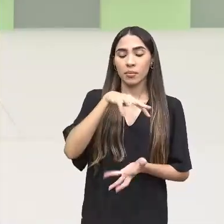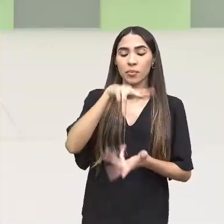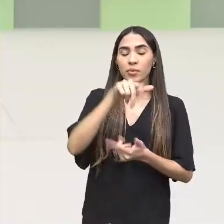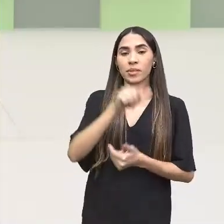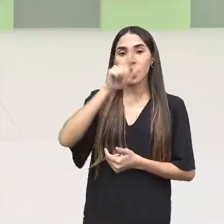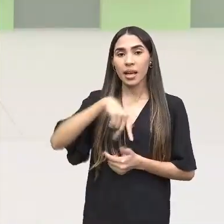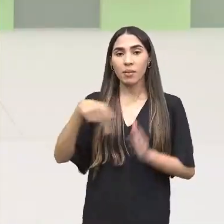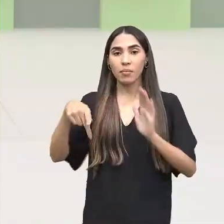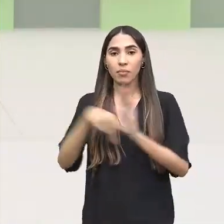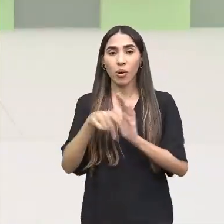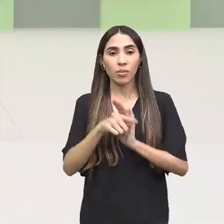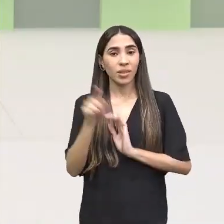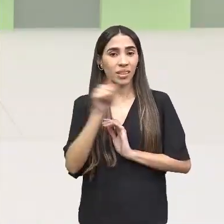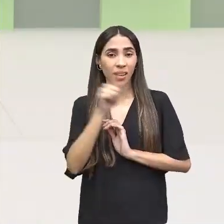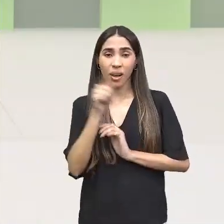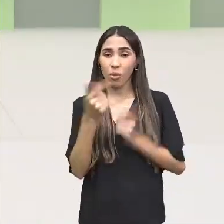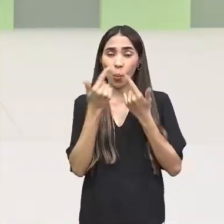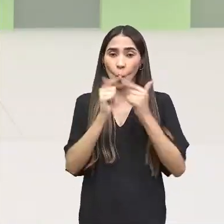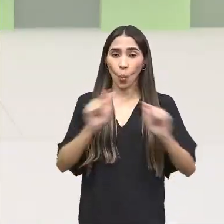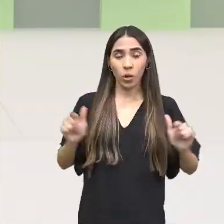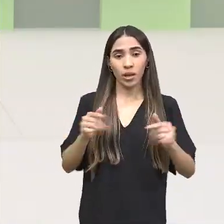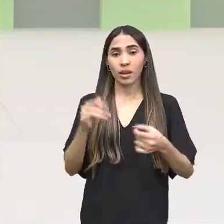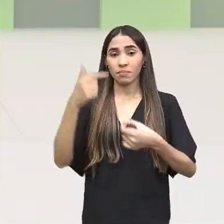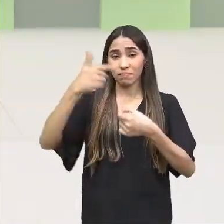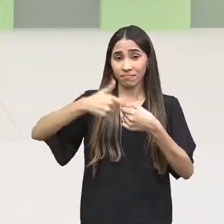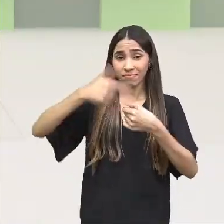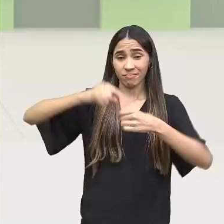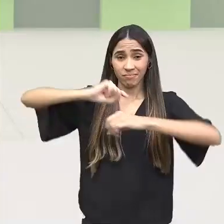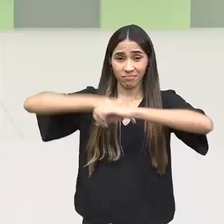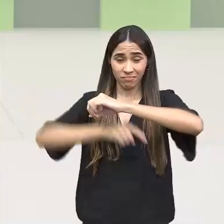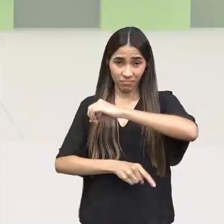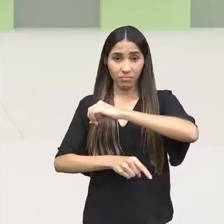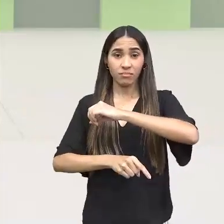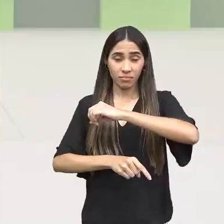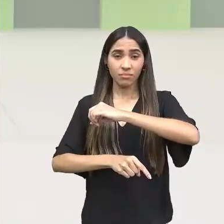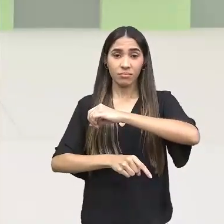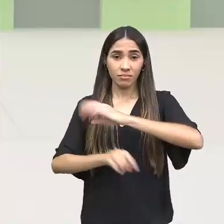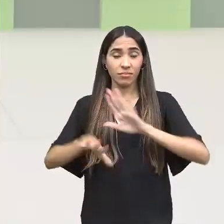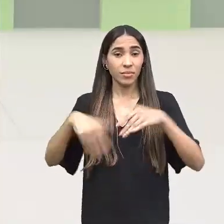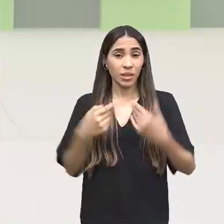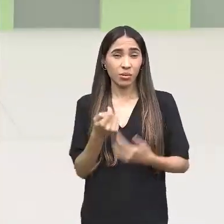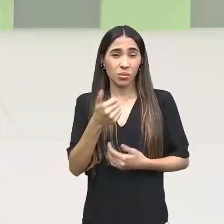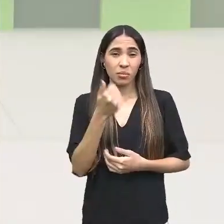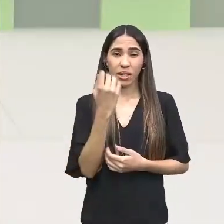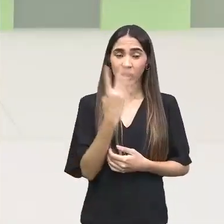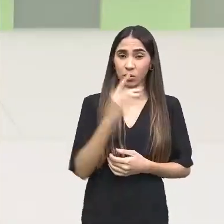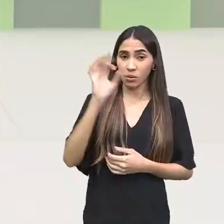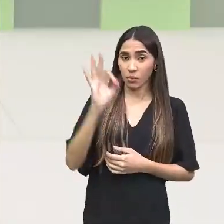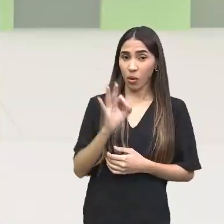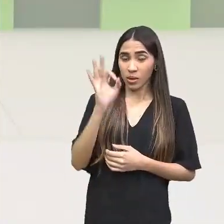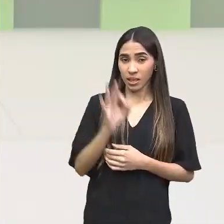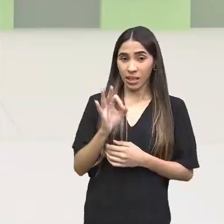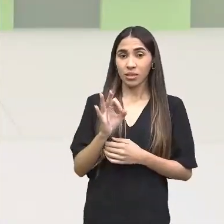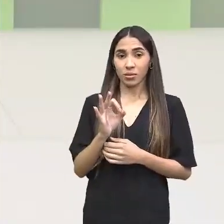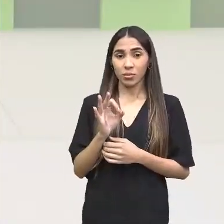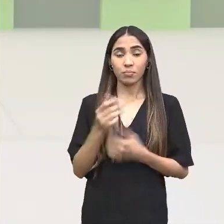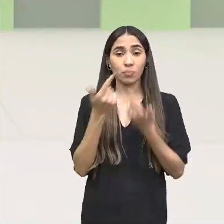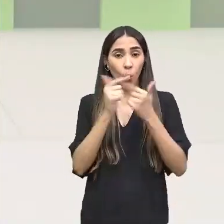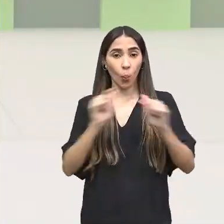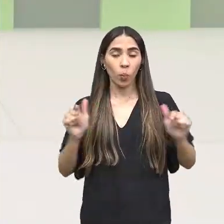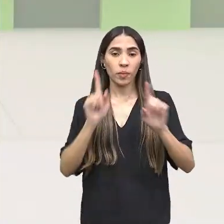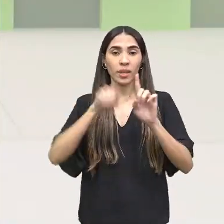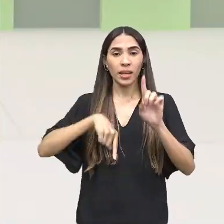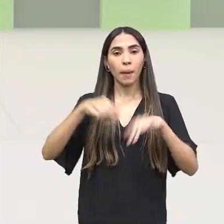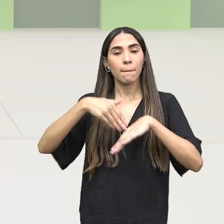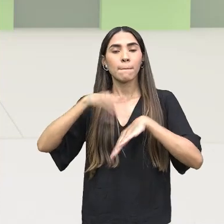são de fontes não renováveis, combustíveis fósseis, majoritariamente, e apenas 14% de fontes renováveis, que são aquelas